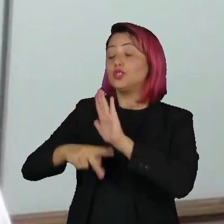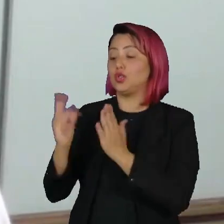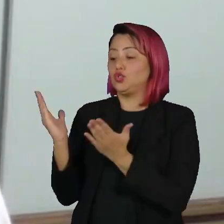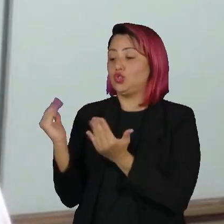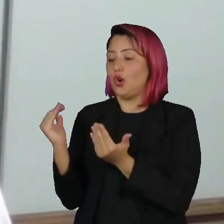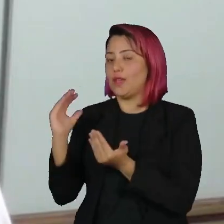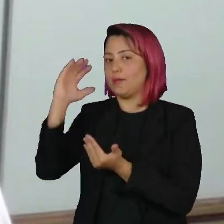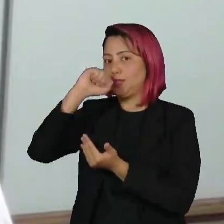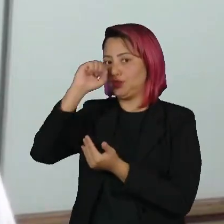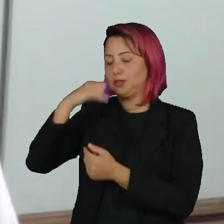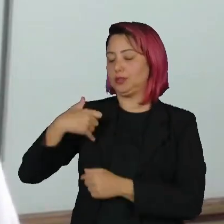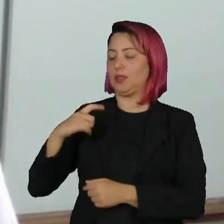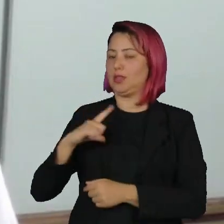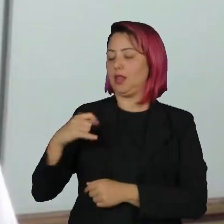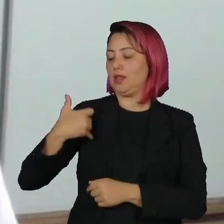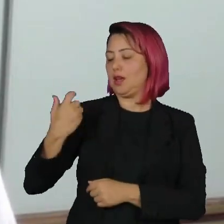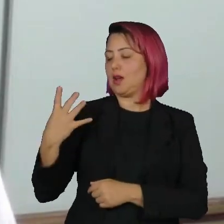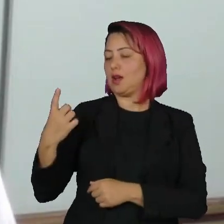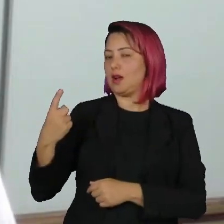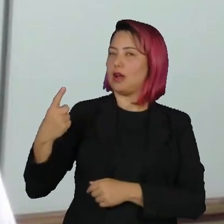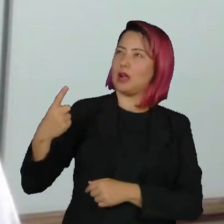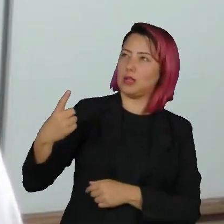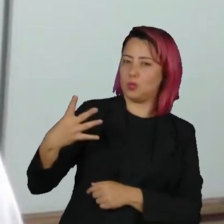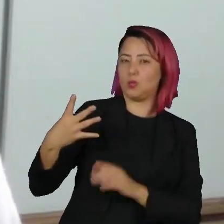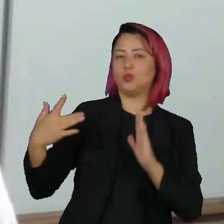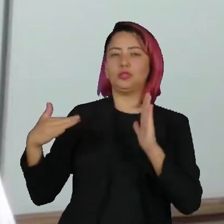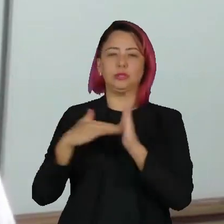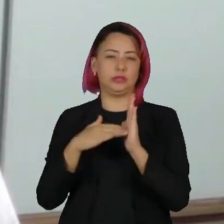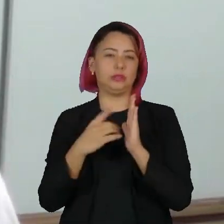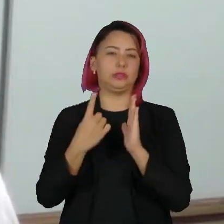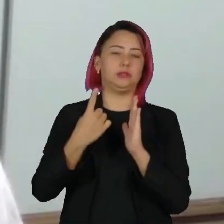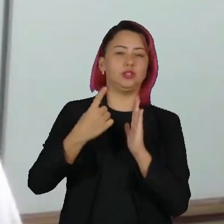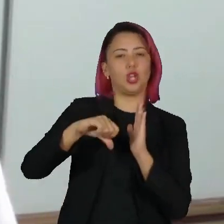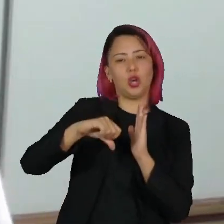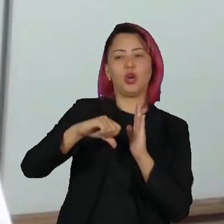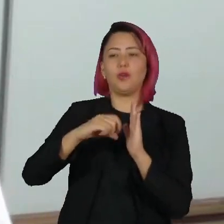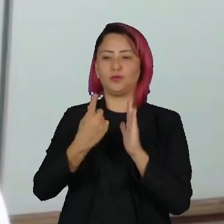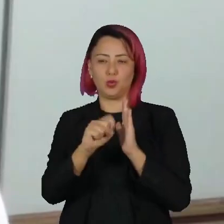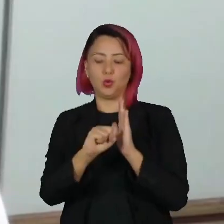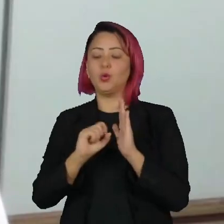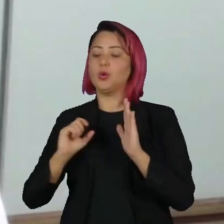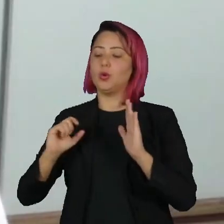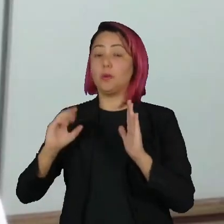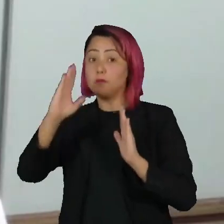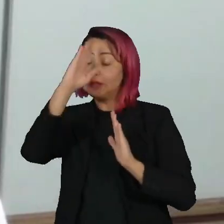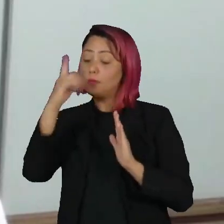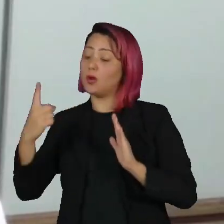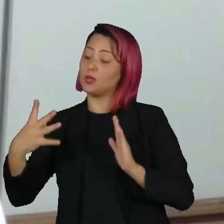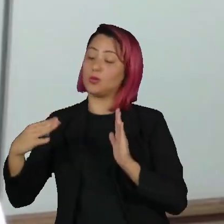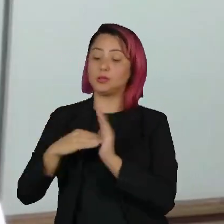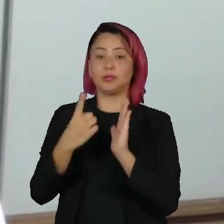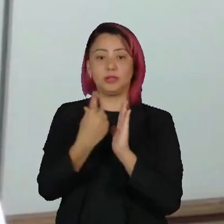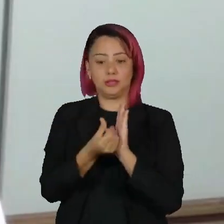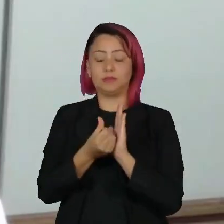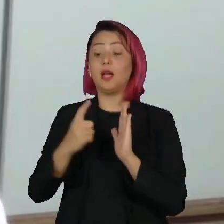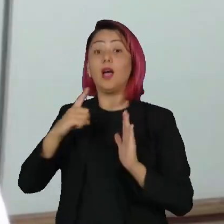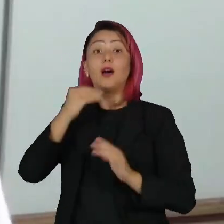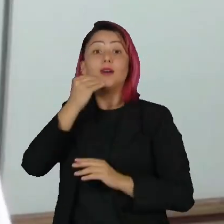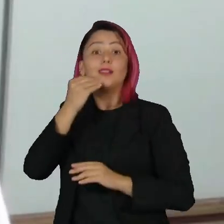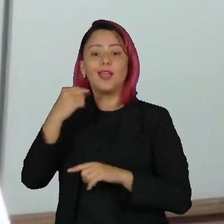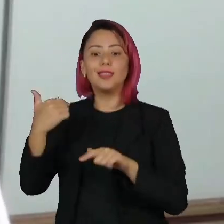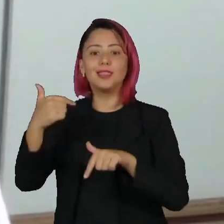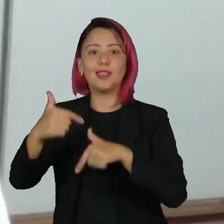14 a 16 anos, que está apto a ter a sua primeira oportunidade de